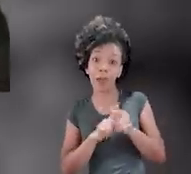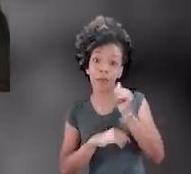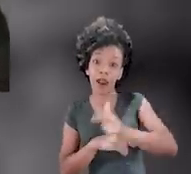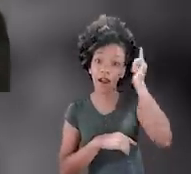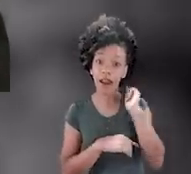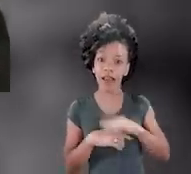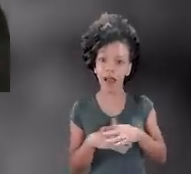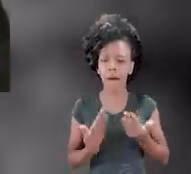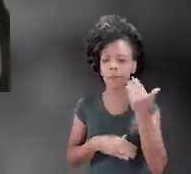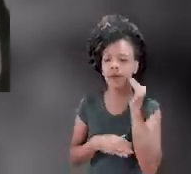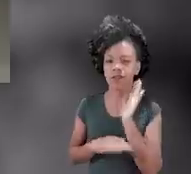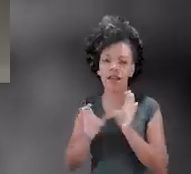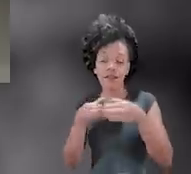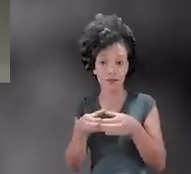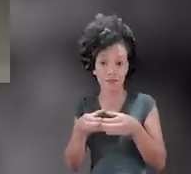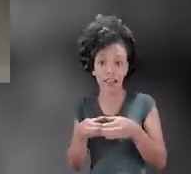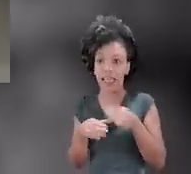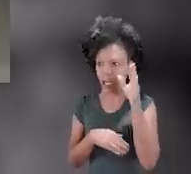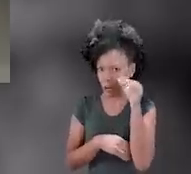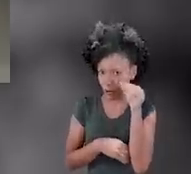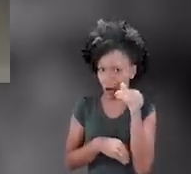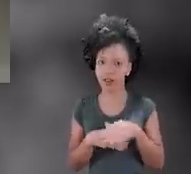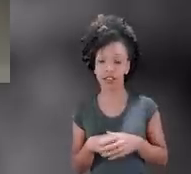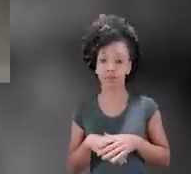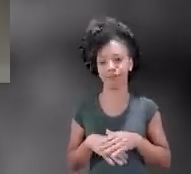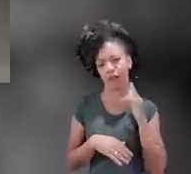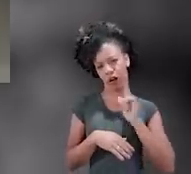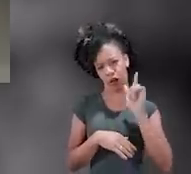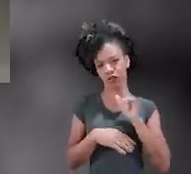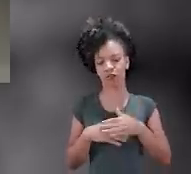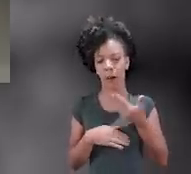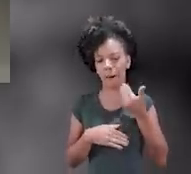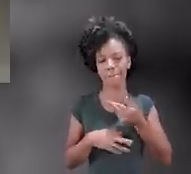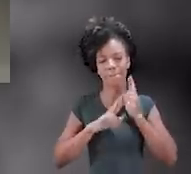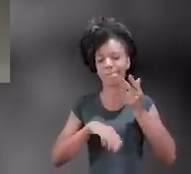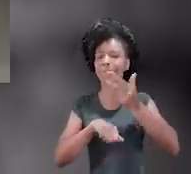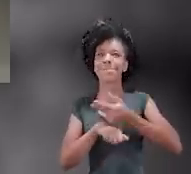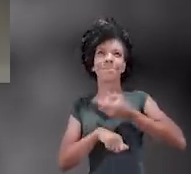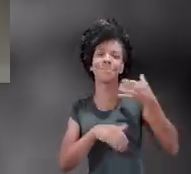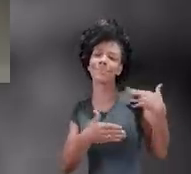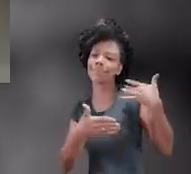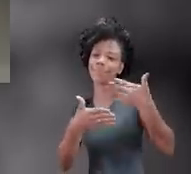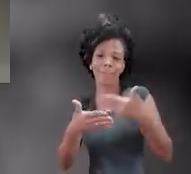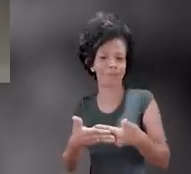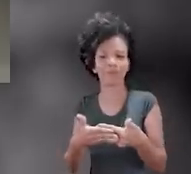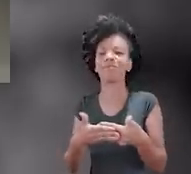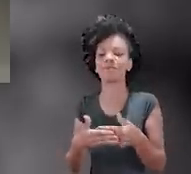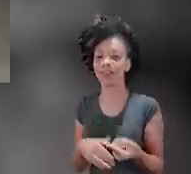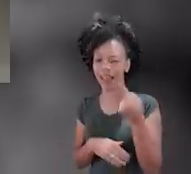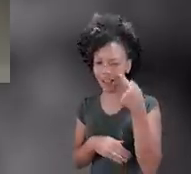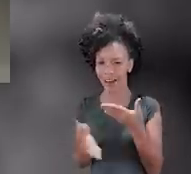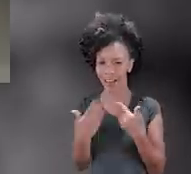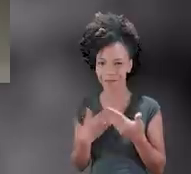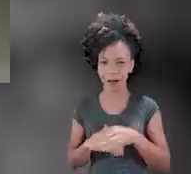para entender essa bolha que é muito curiosa. E óbvio, é um dos melhores achismos de todos os tempos. Se